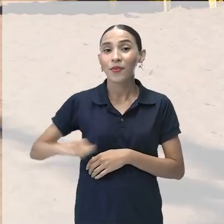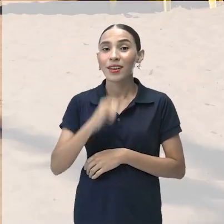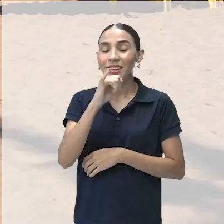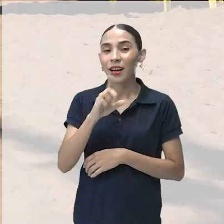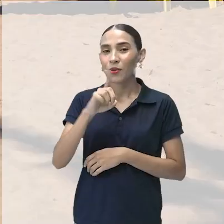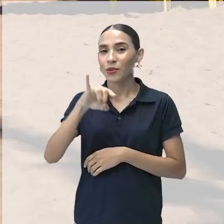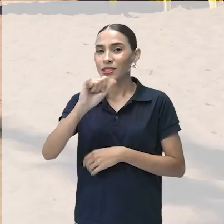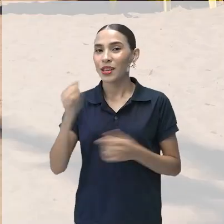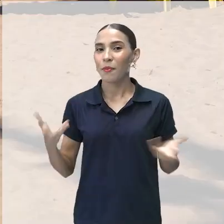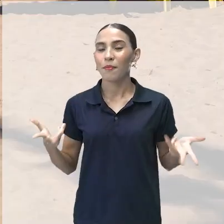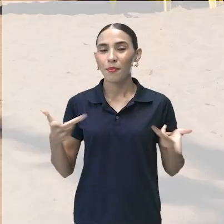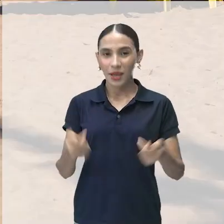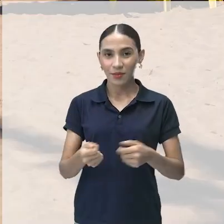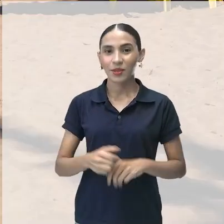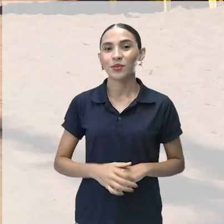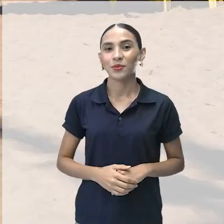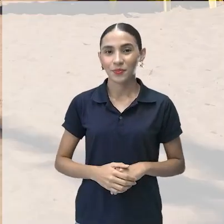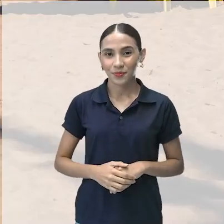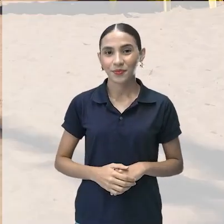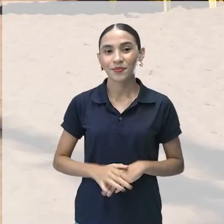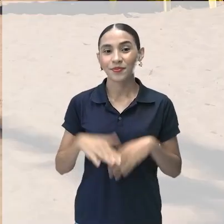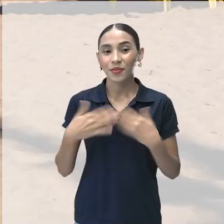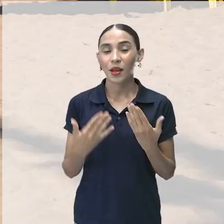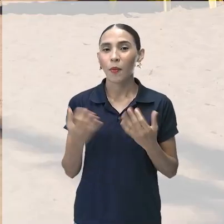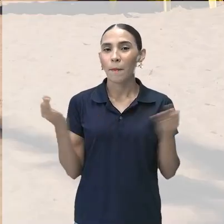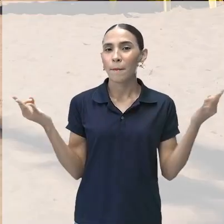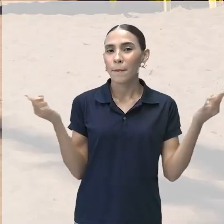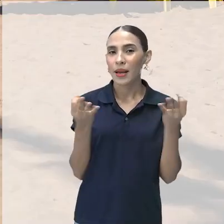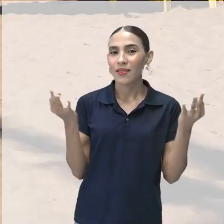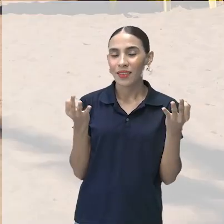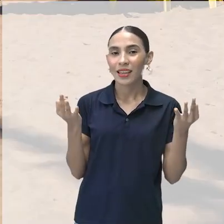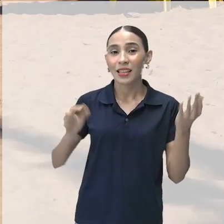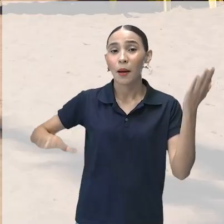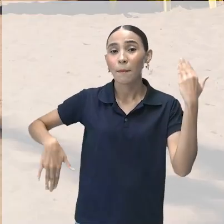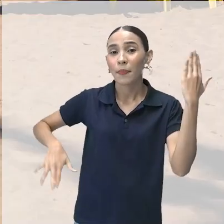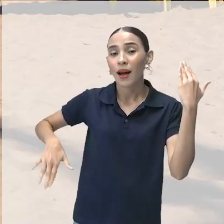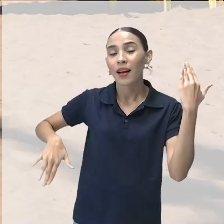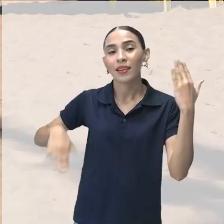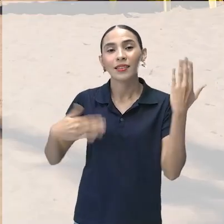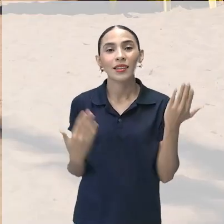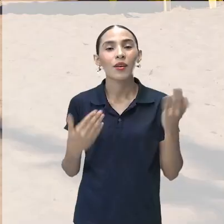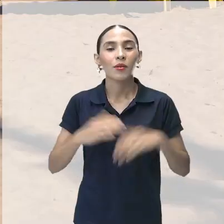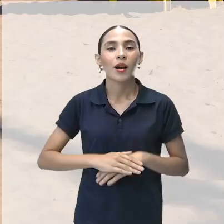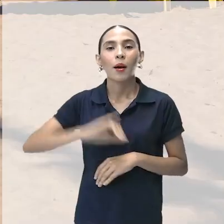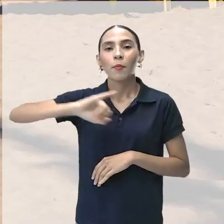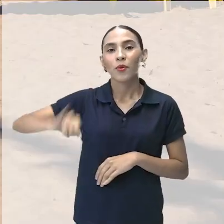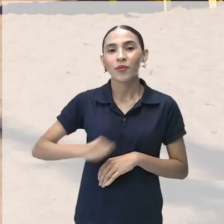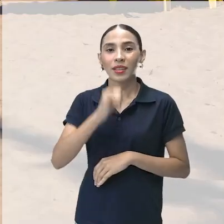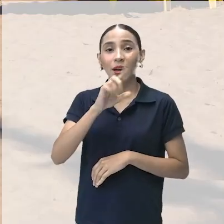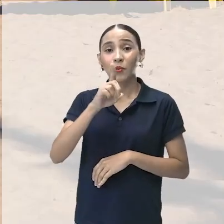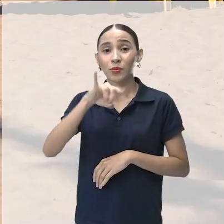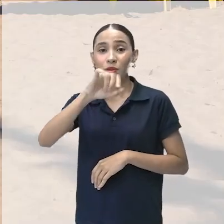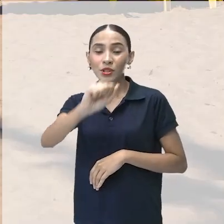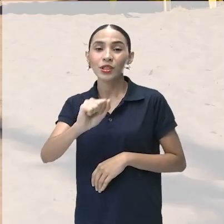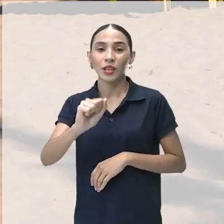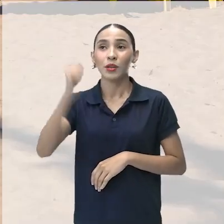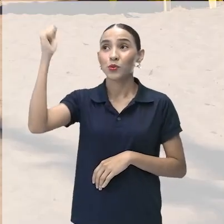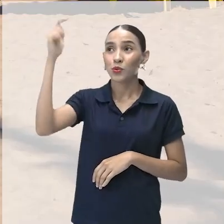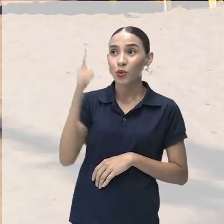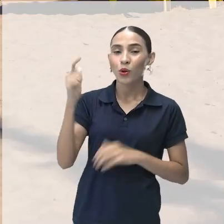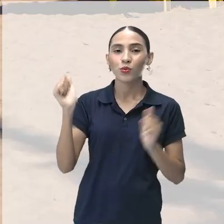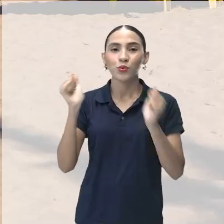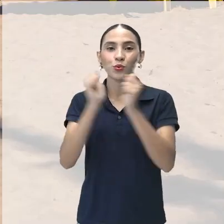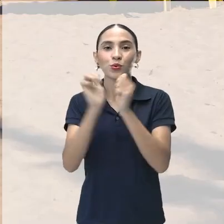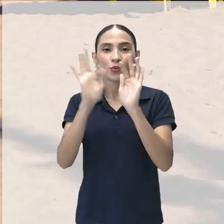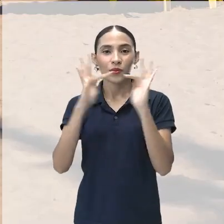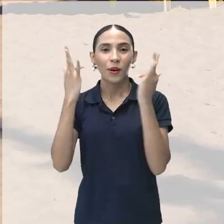aproveitarmos um dia maravilhoso. É uma bela praia, não é mesmo? Para aproveitar esse dia de sol com a família, com os